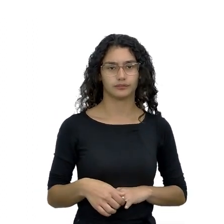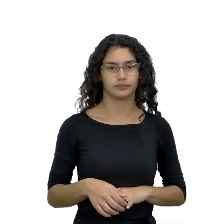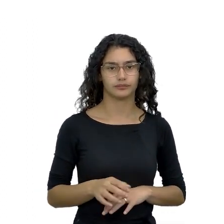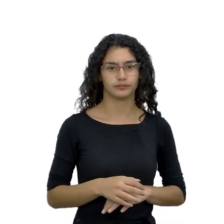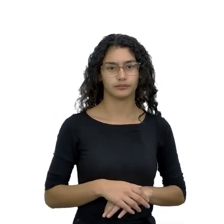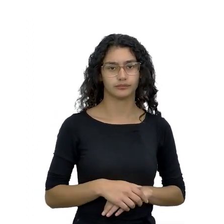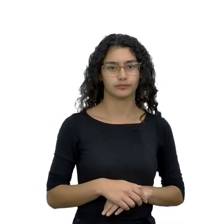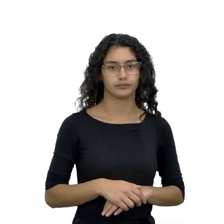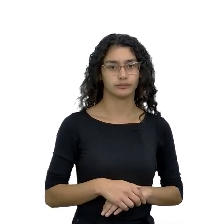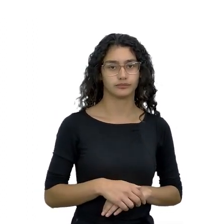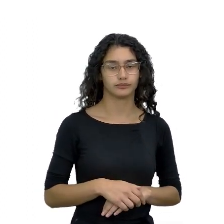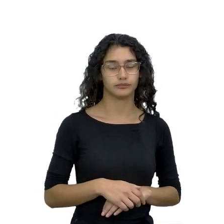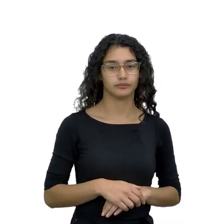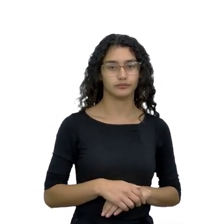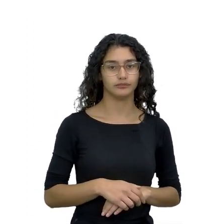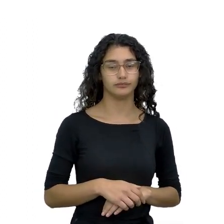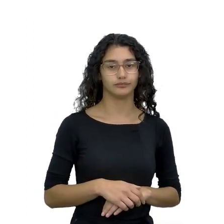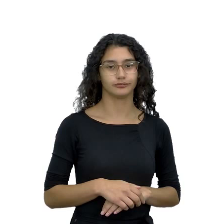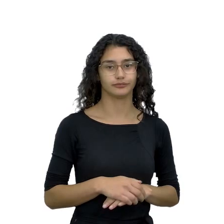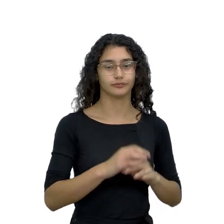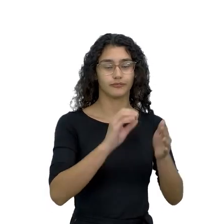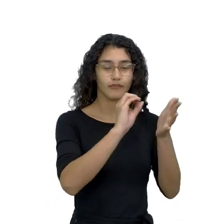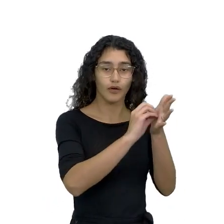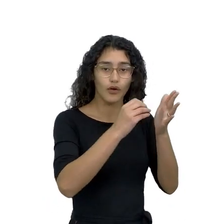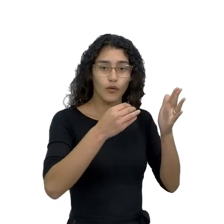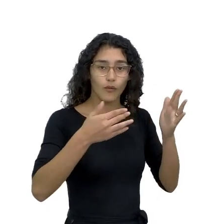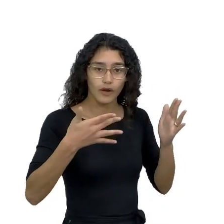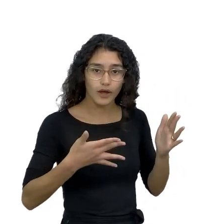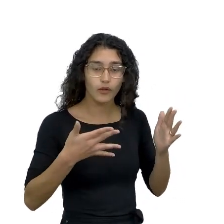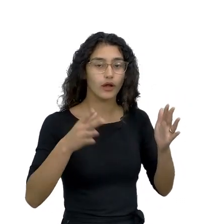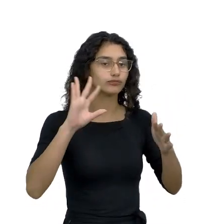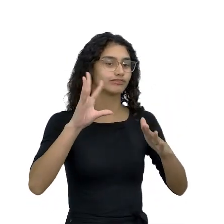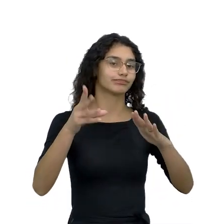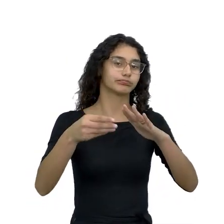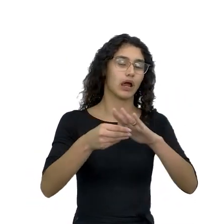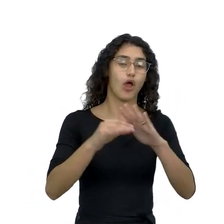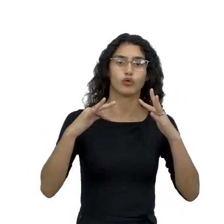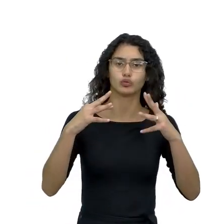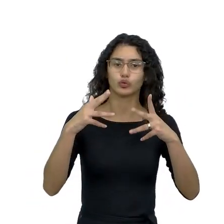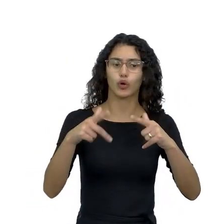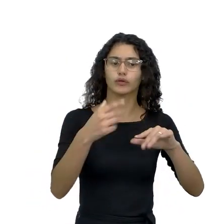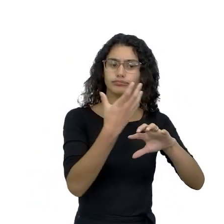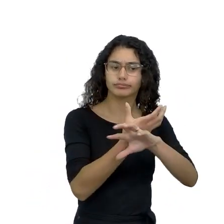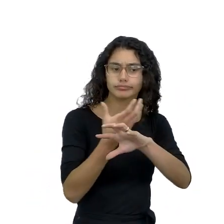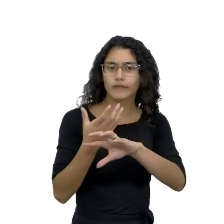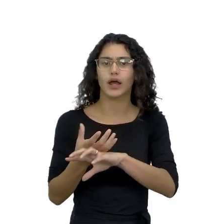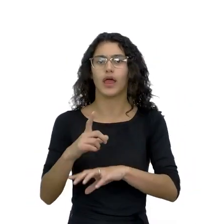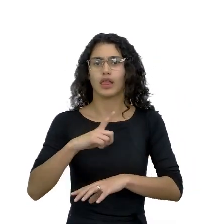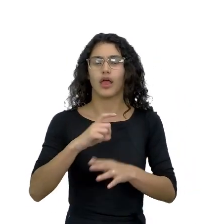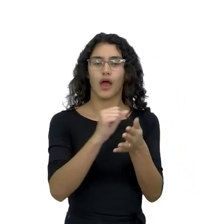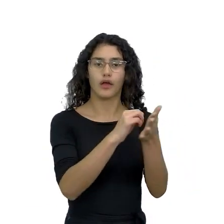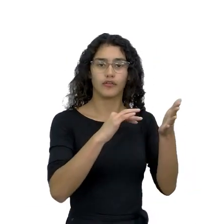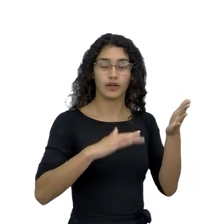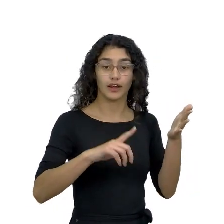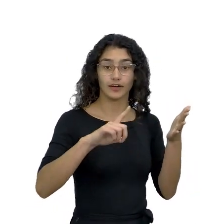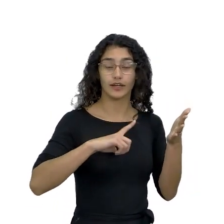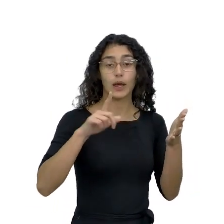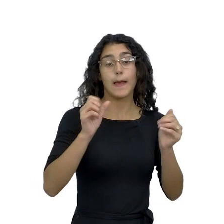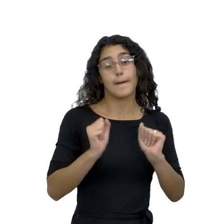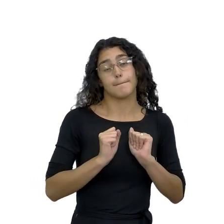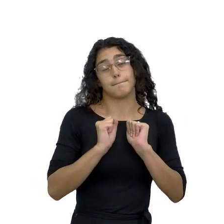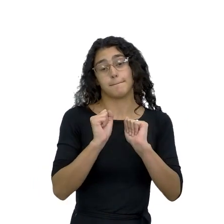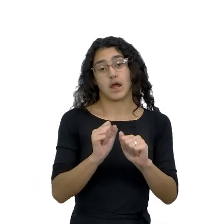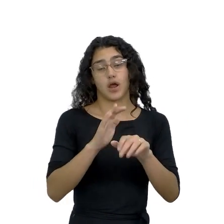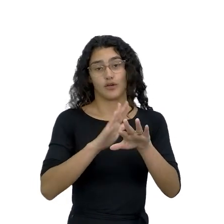que o currículo, ele está super integrado, né? Então, essa atividade, ela pode